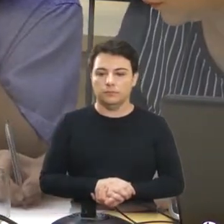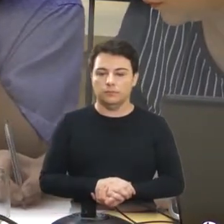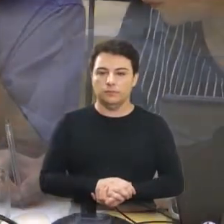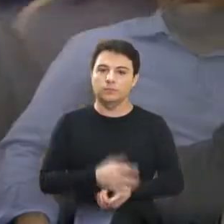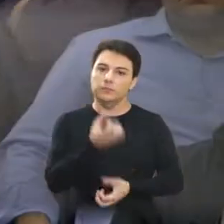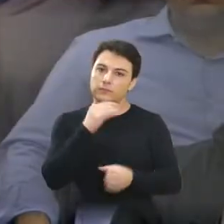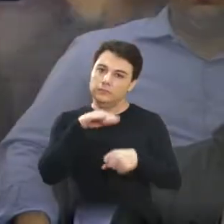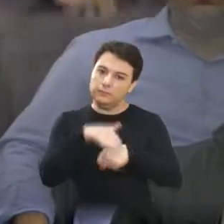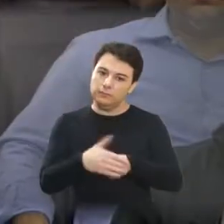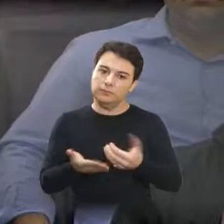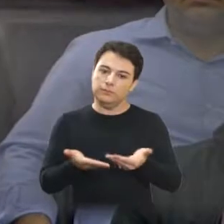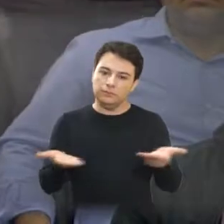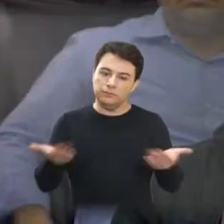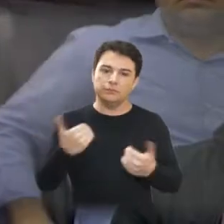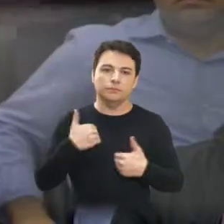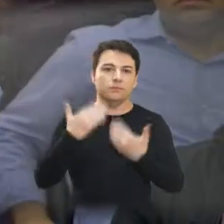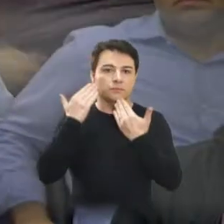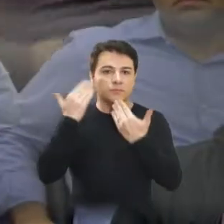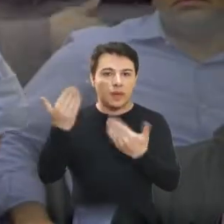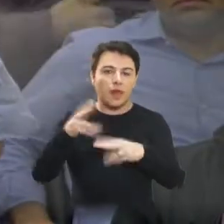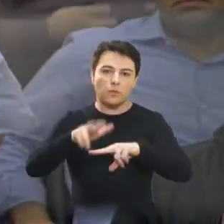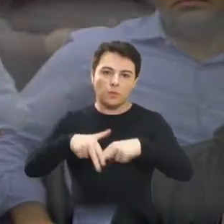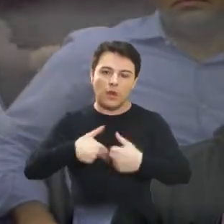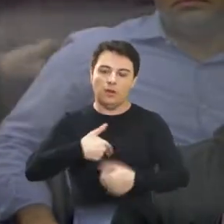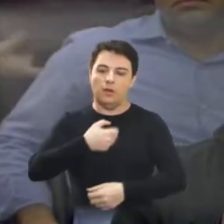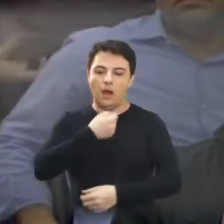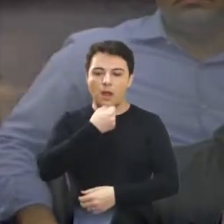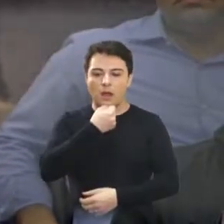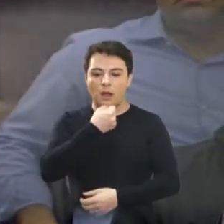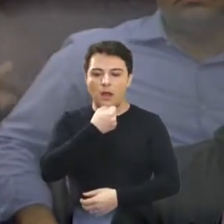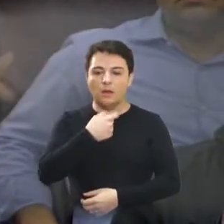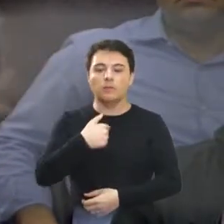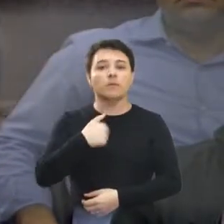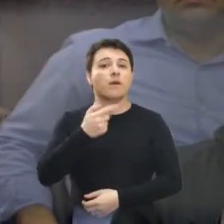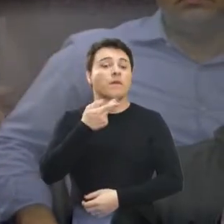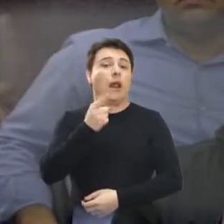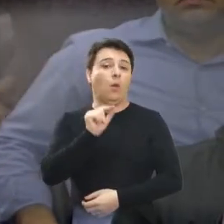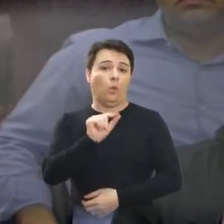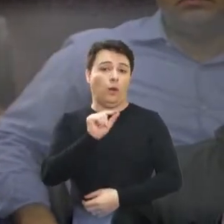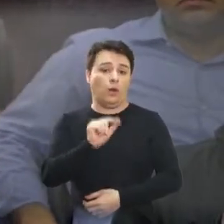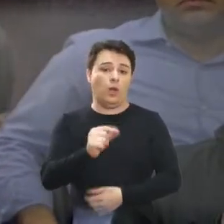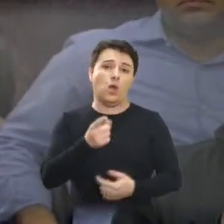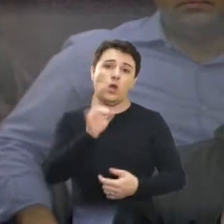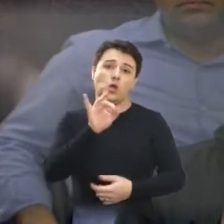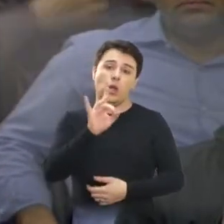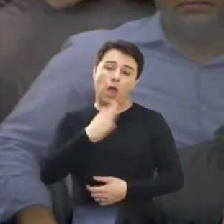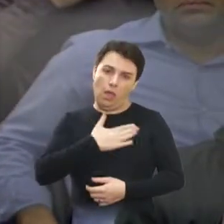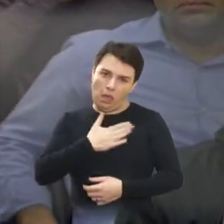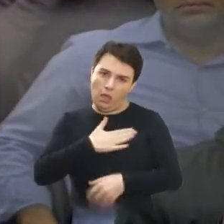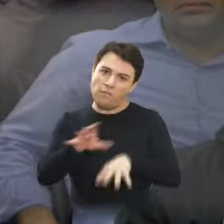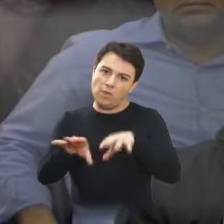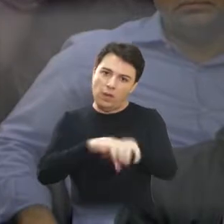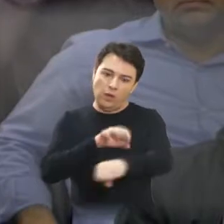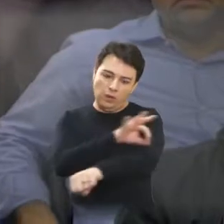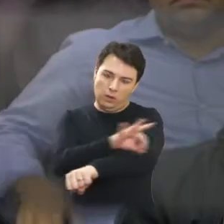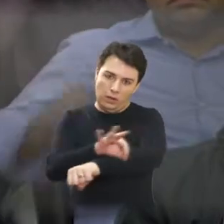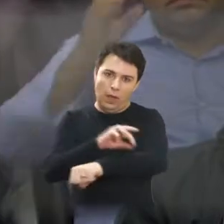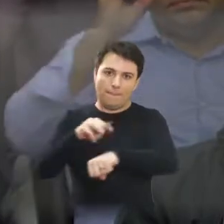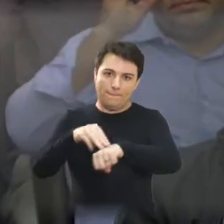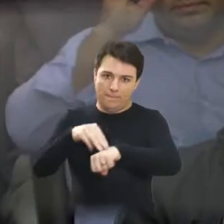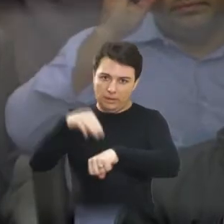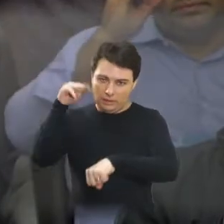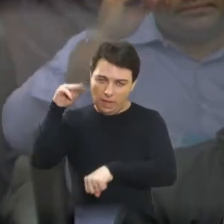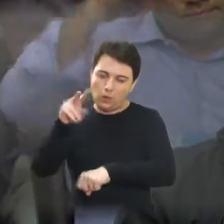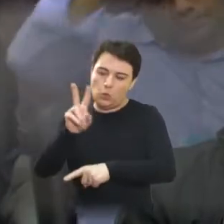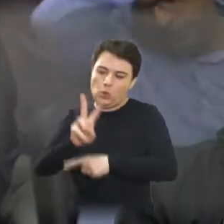Boa noite a todos. Obrigado pela palavra. Só queria abordar alguns pontos. Eu sou engenheiro, tenho mestrado em conservação